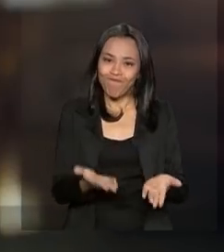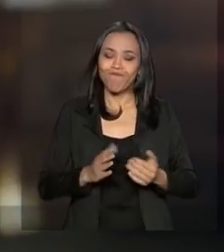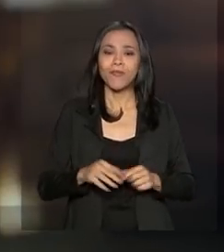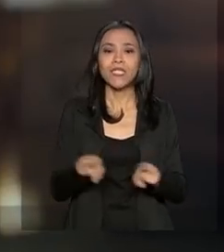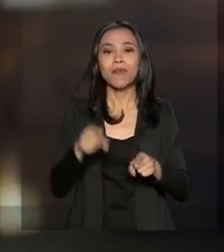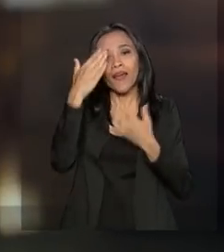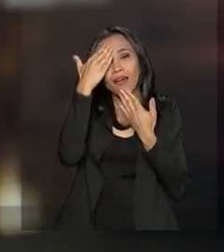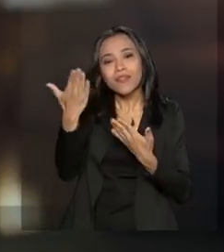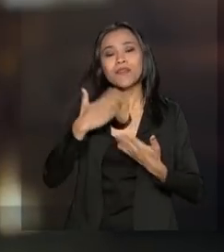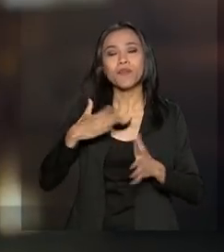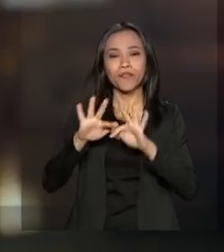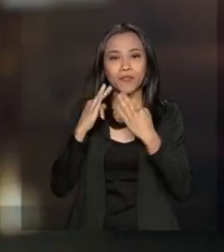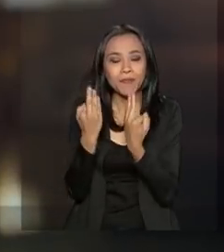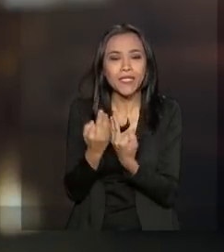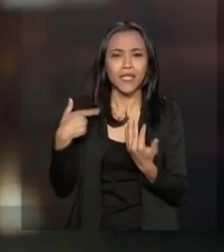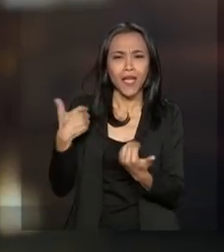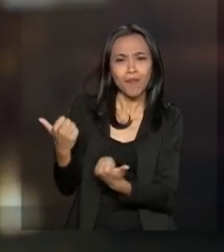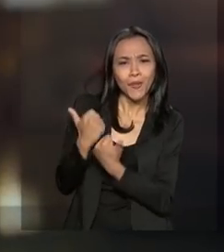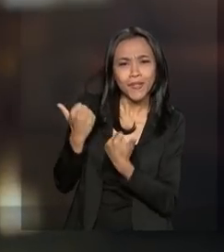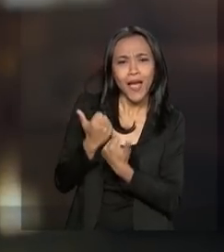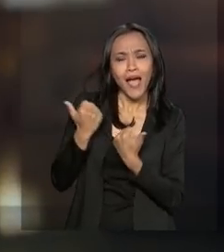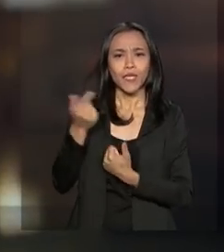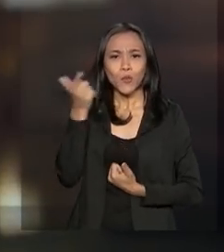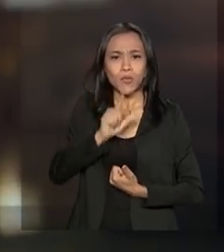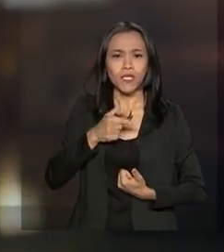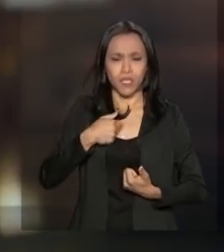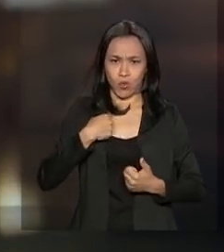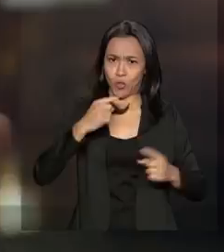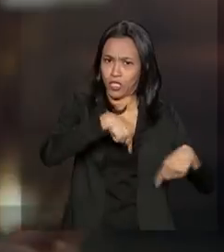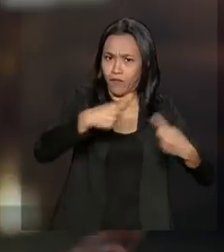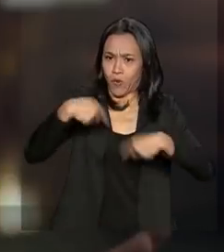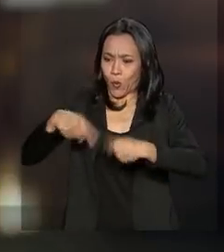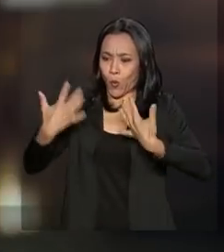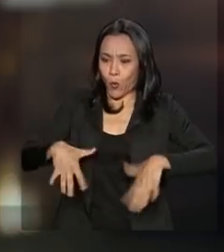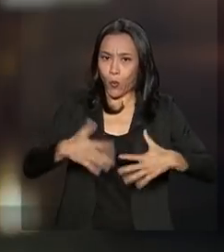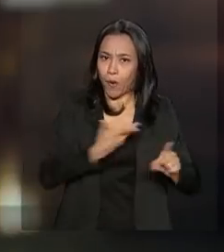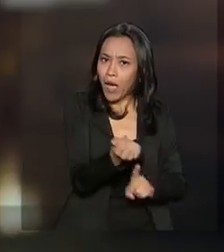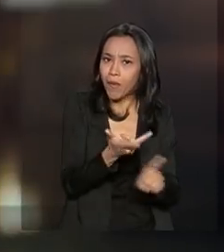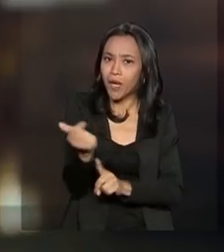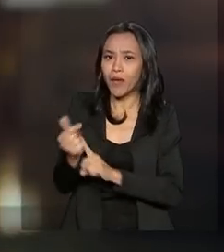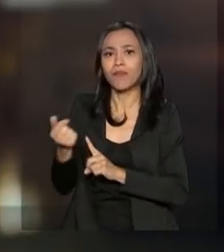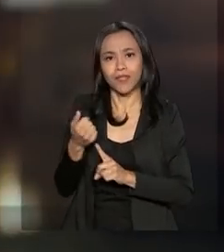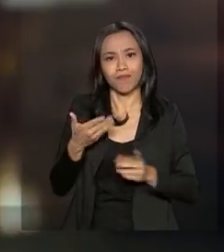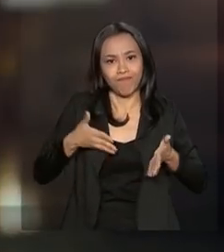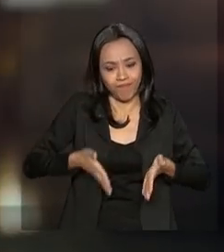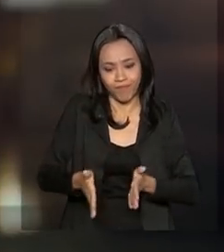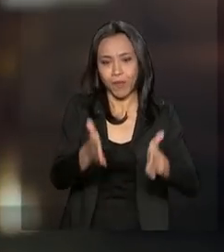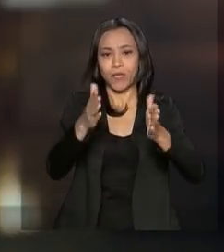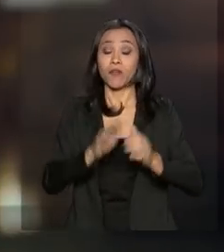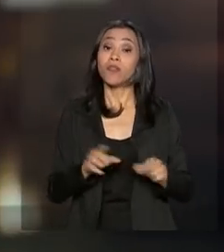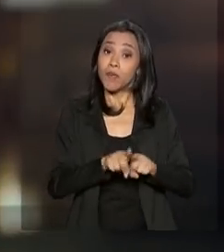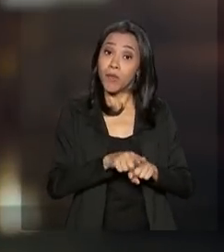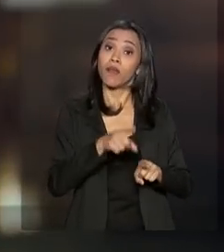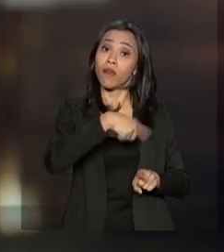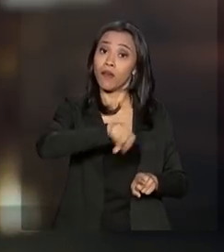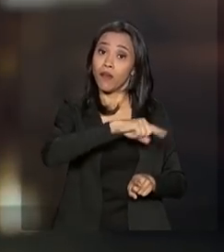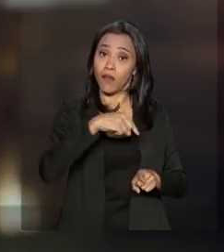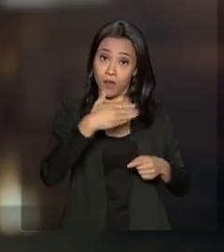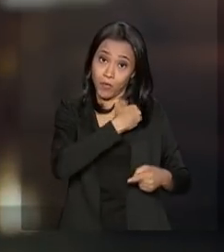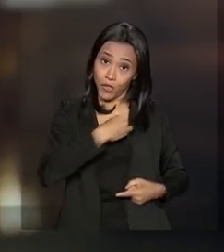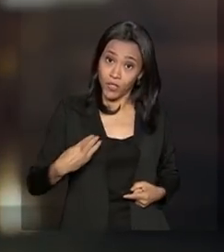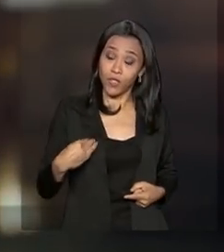Agradecer à minha família por ter me ajudado a vencer os desafios que se apresentaram pelo caminho. Agradecer aos meus ministros,